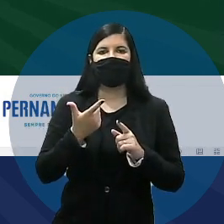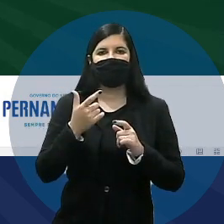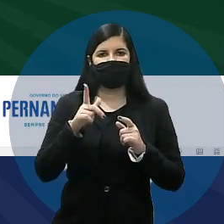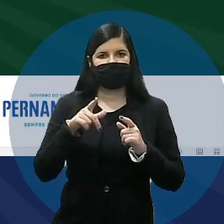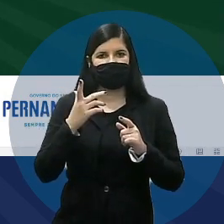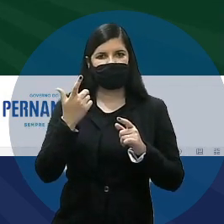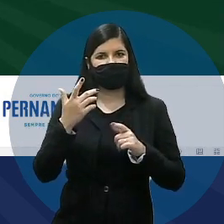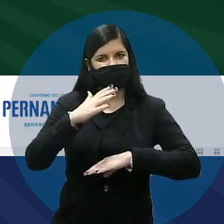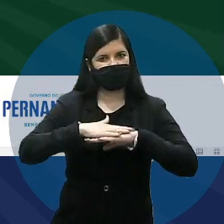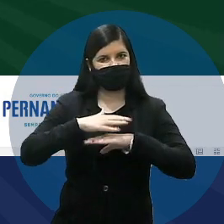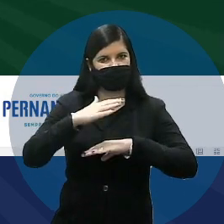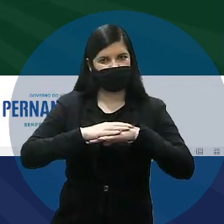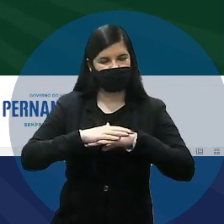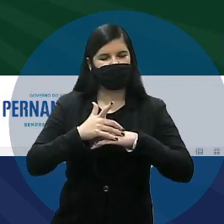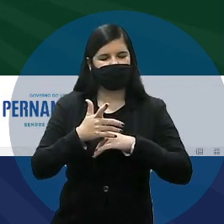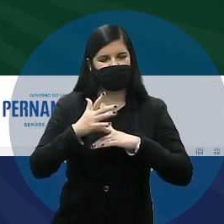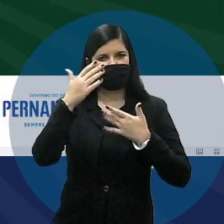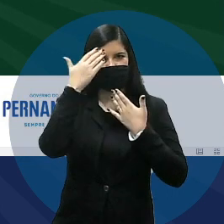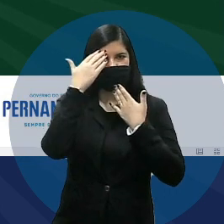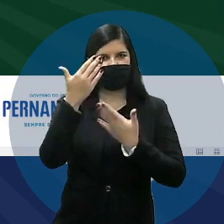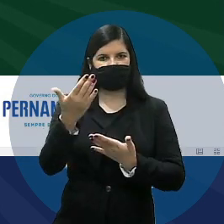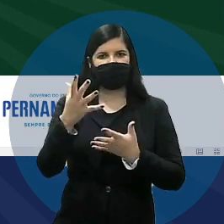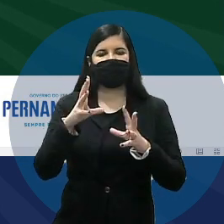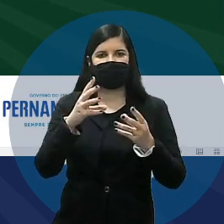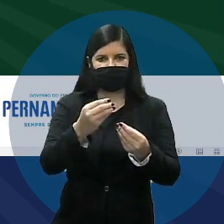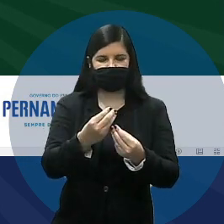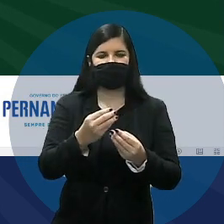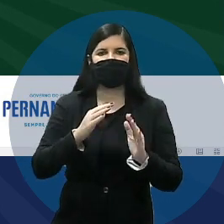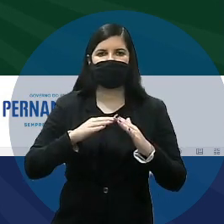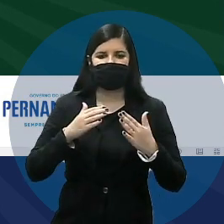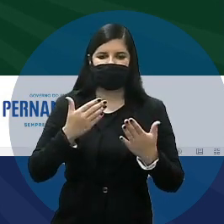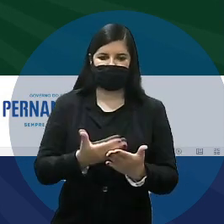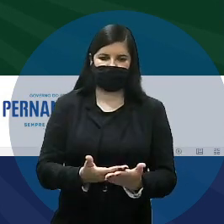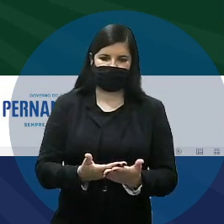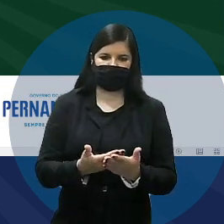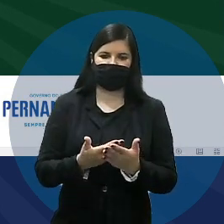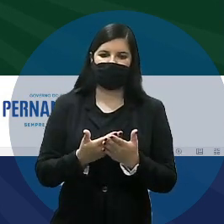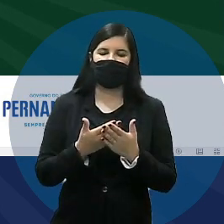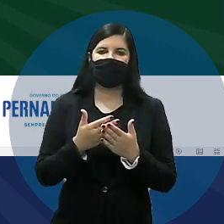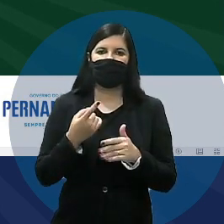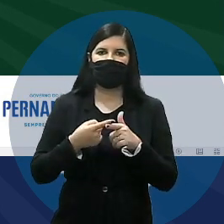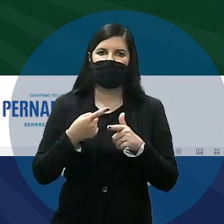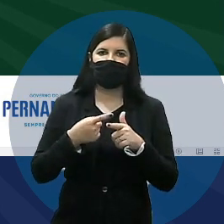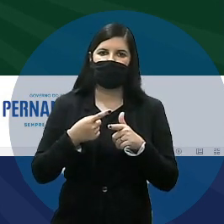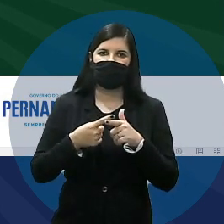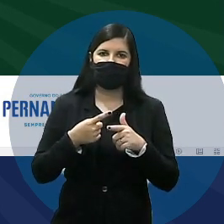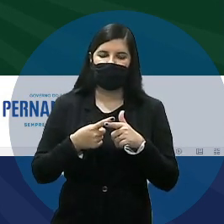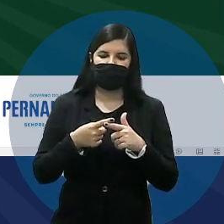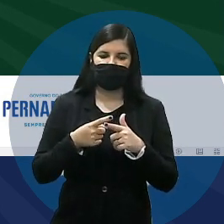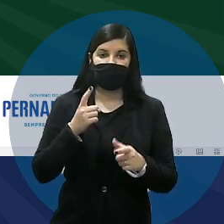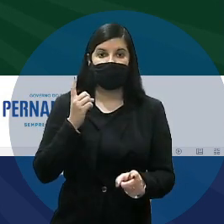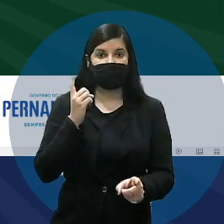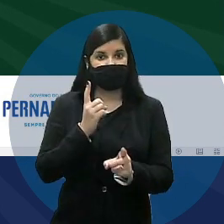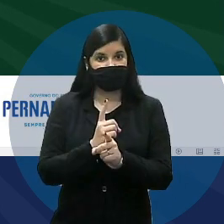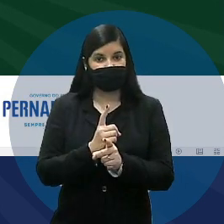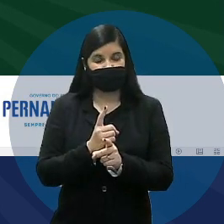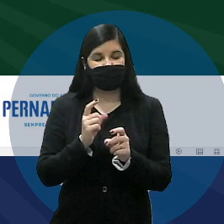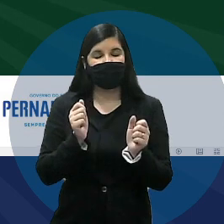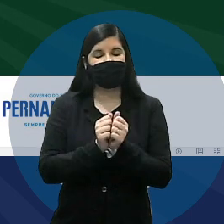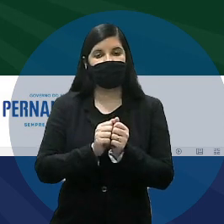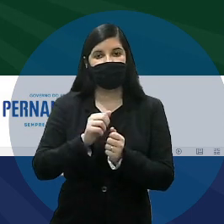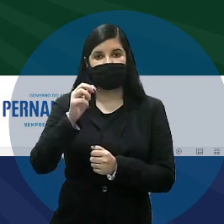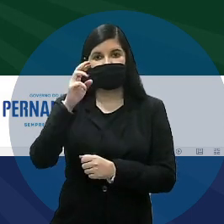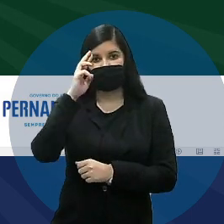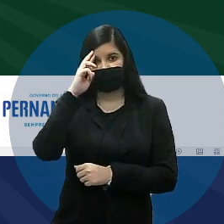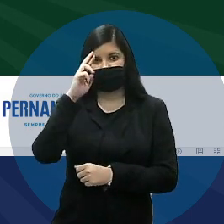uma ação muito rápida dentro da escola, a partir do encontro que eu tive com o diretor, que já